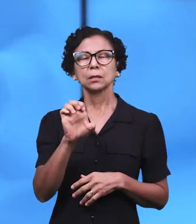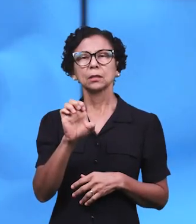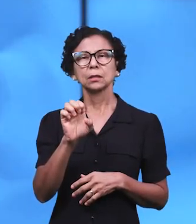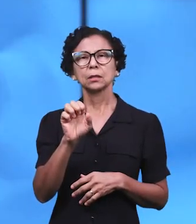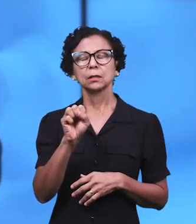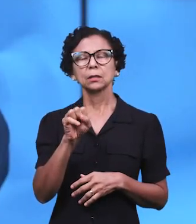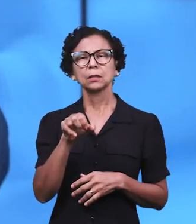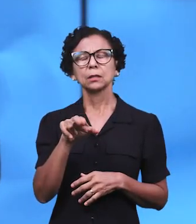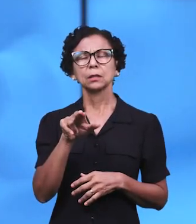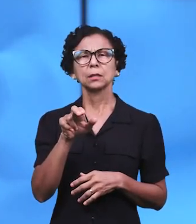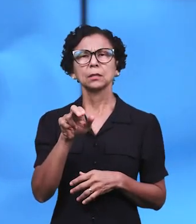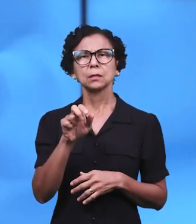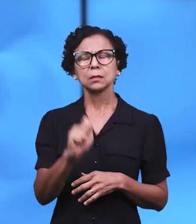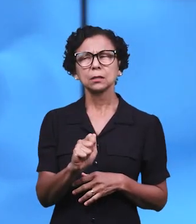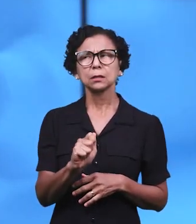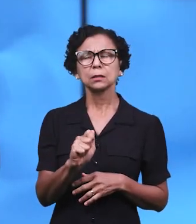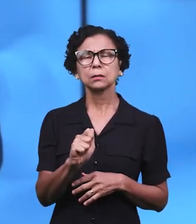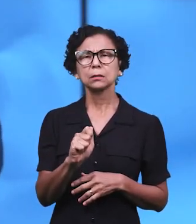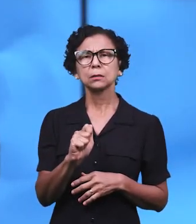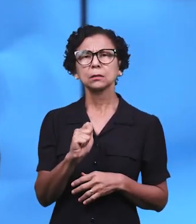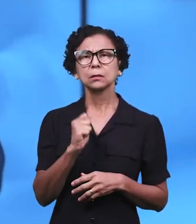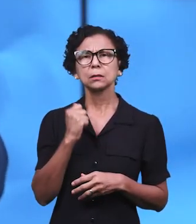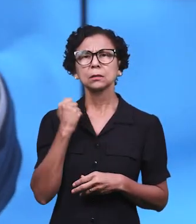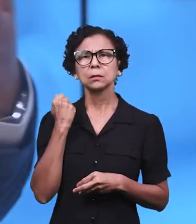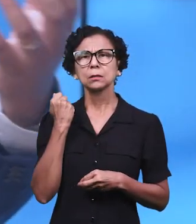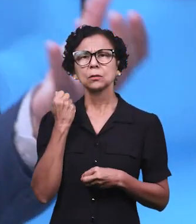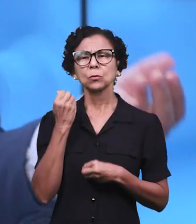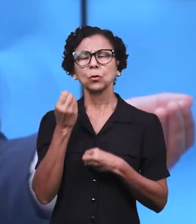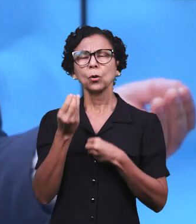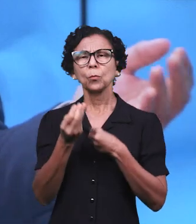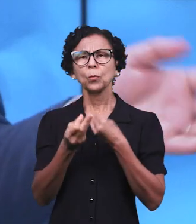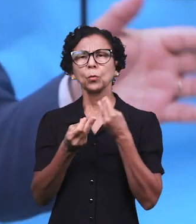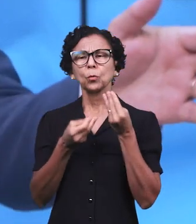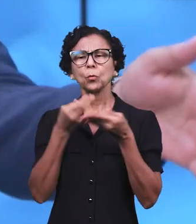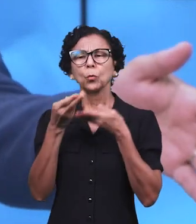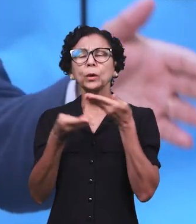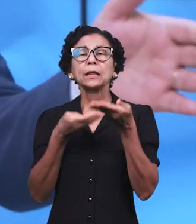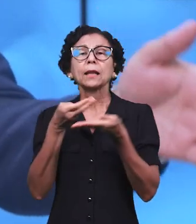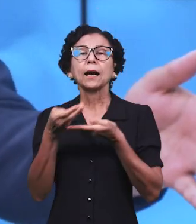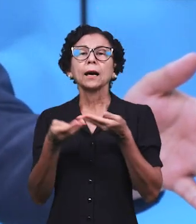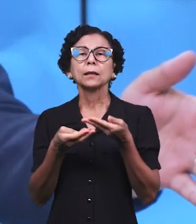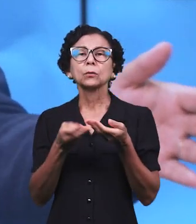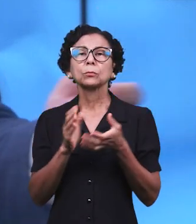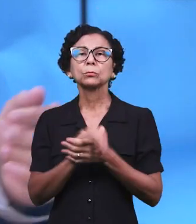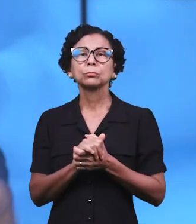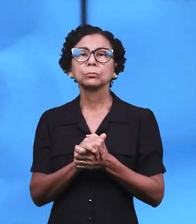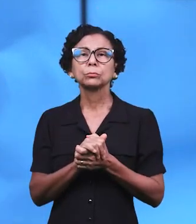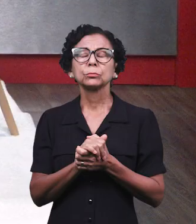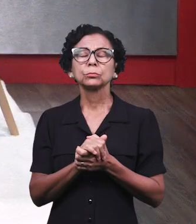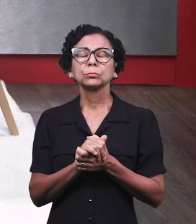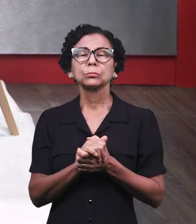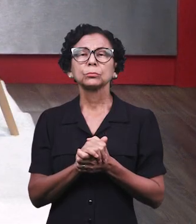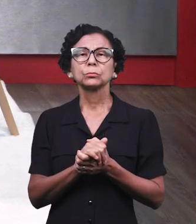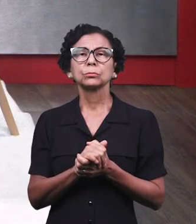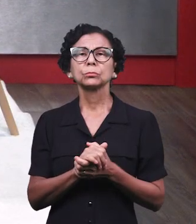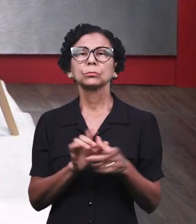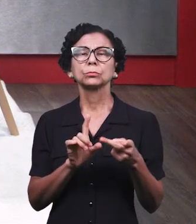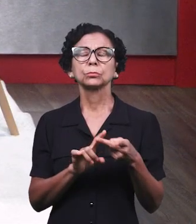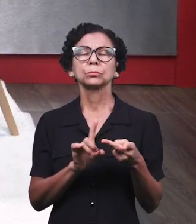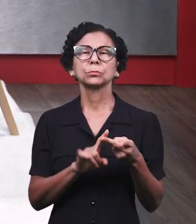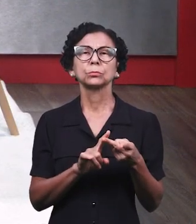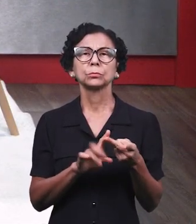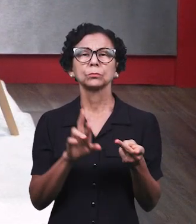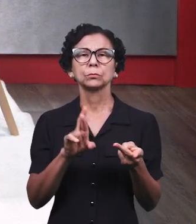internet, pergunta: quais são os cuidados que devemos ter no caso da faceta de resina? Ok, a faceta